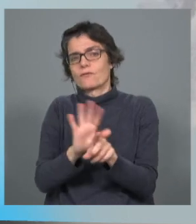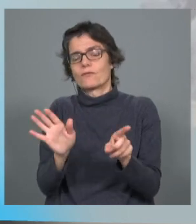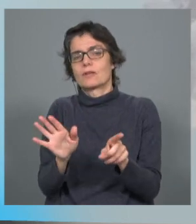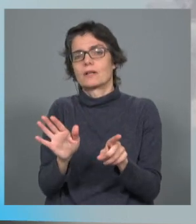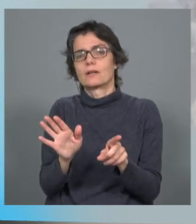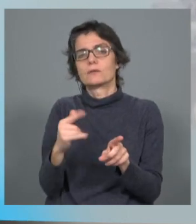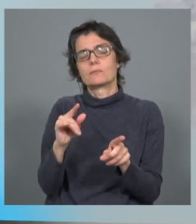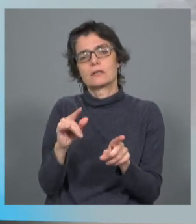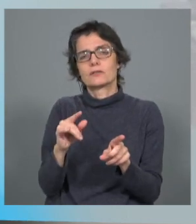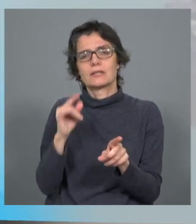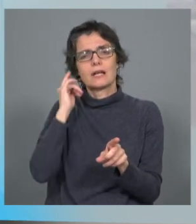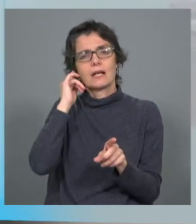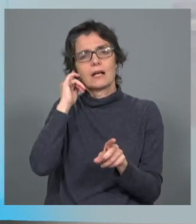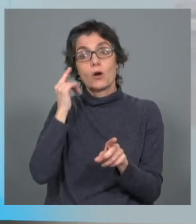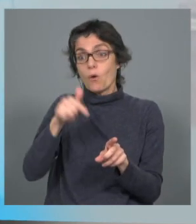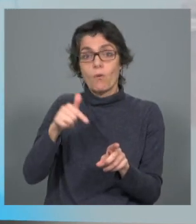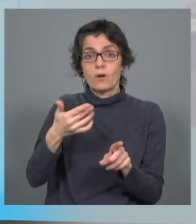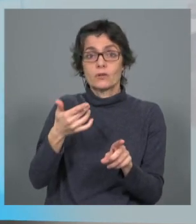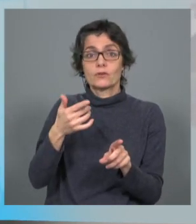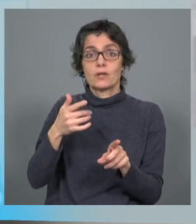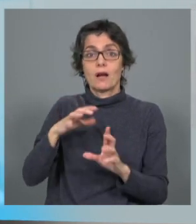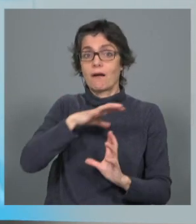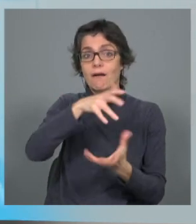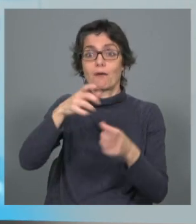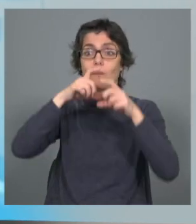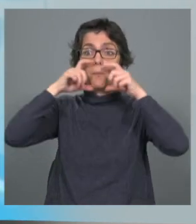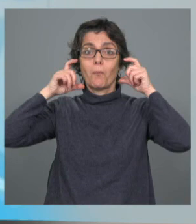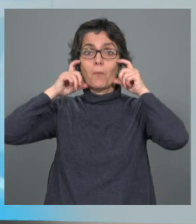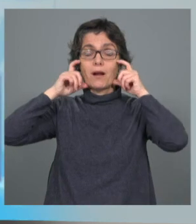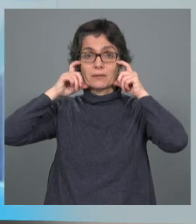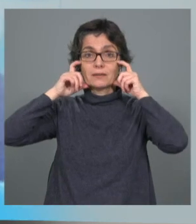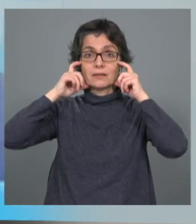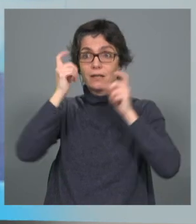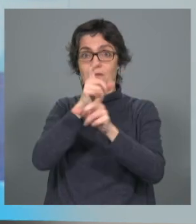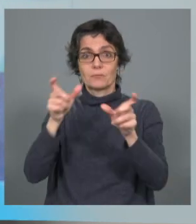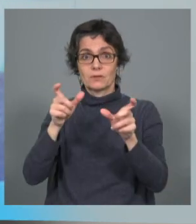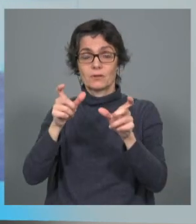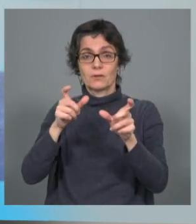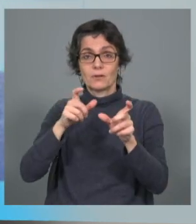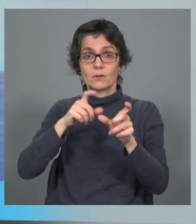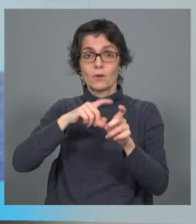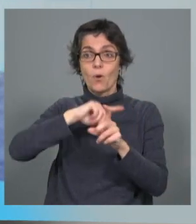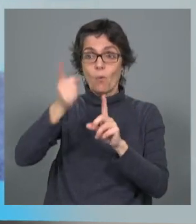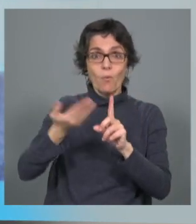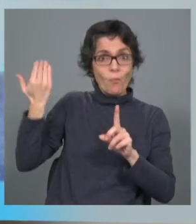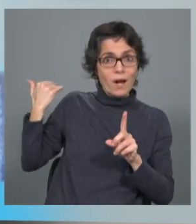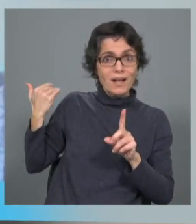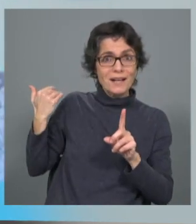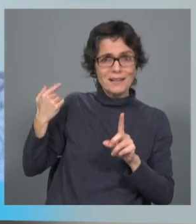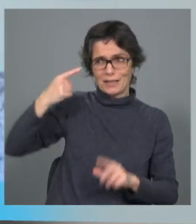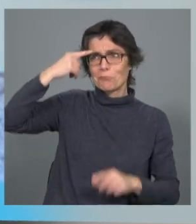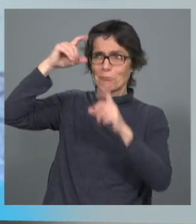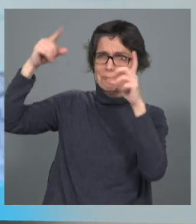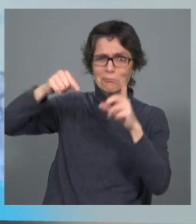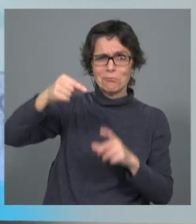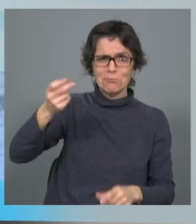vemos toda a população mundial máscara na cara, e isso seria impensável há um ano atrás, não é? Como nós mudamos completamente